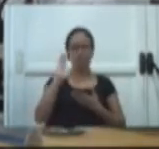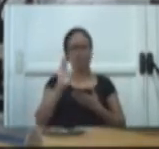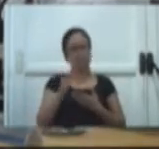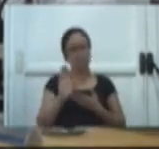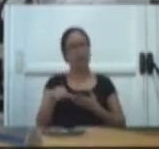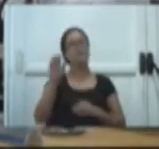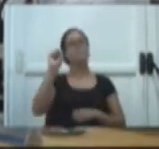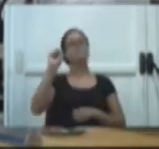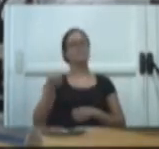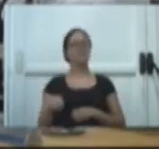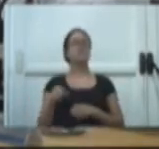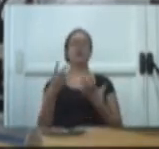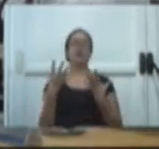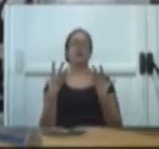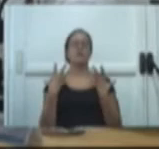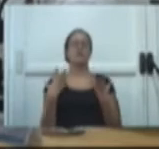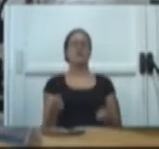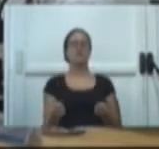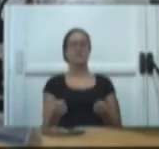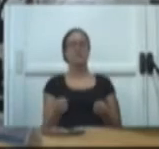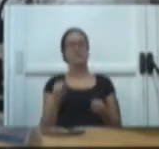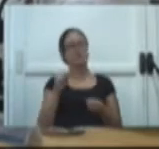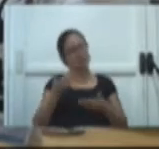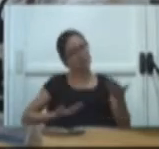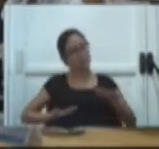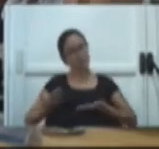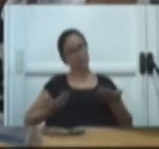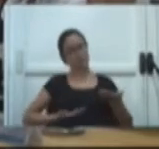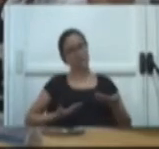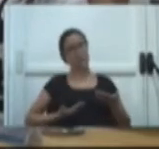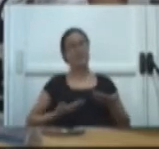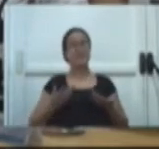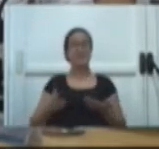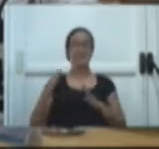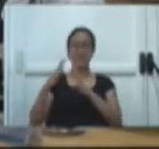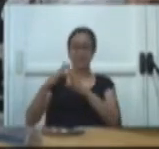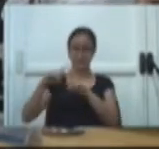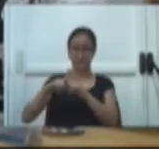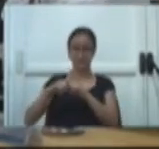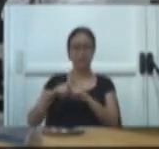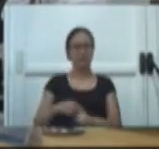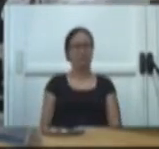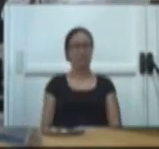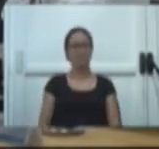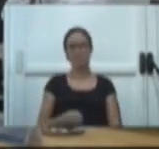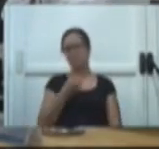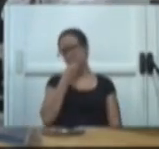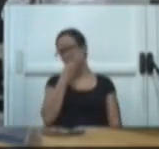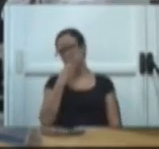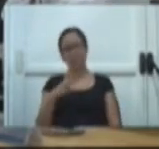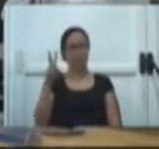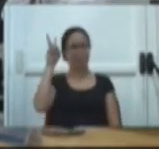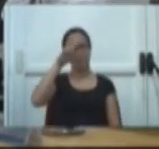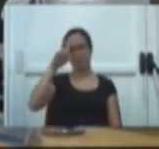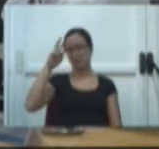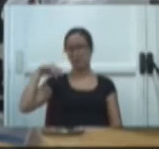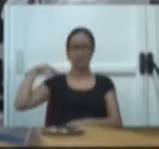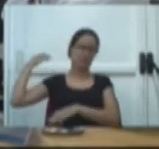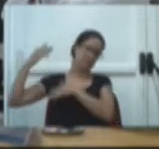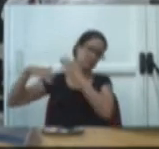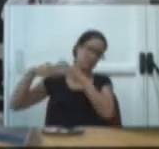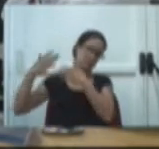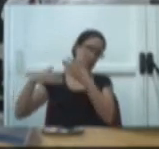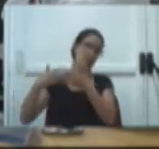para a população limeirense, você servindo na igreja. Então, assim, nada mais, né, tem toda a sua história, você é natural de